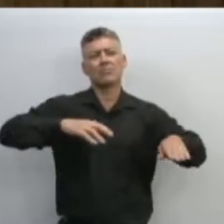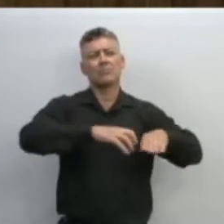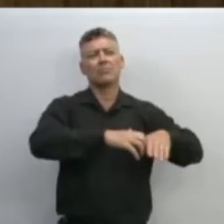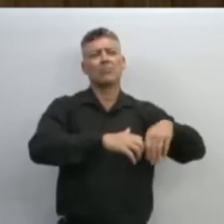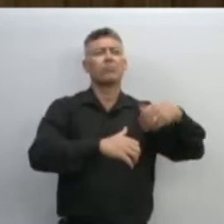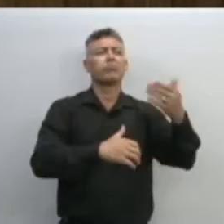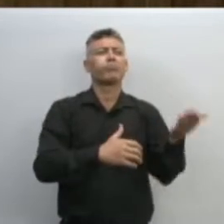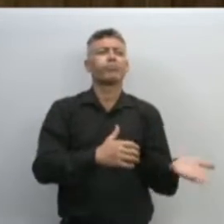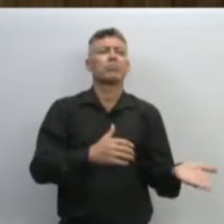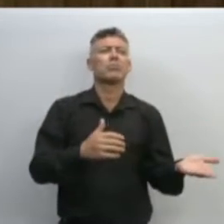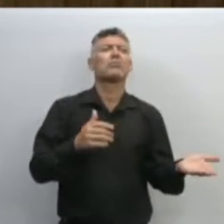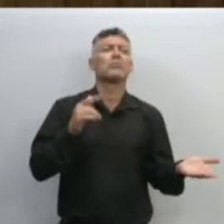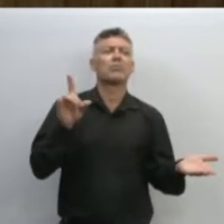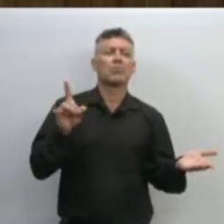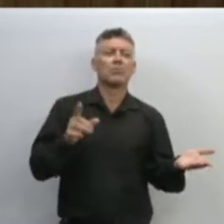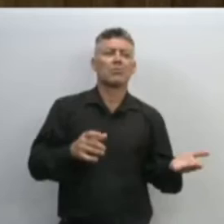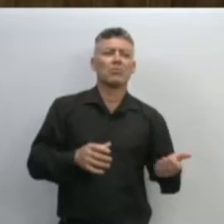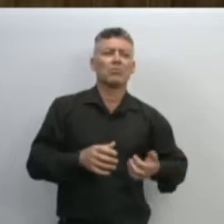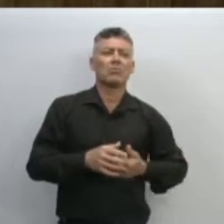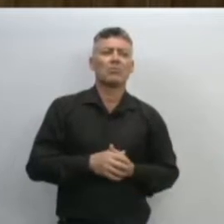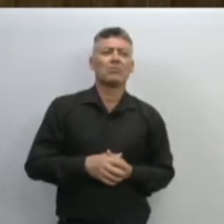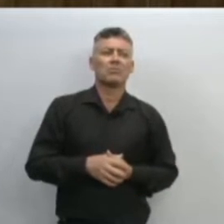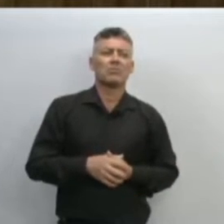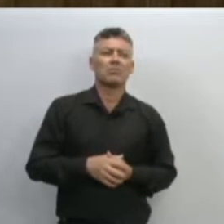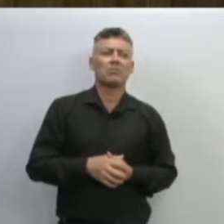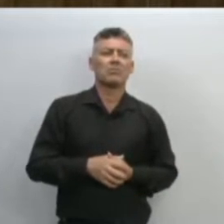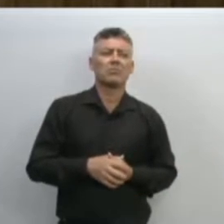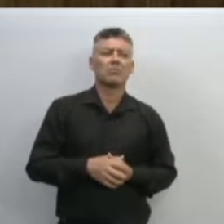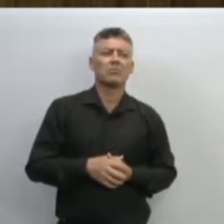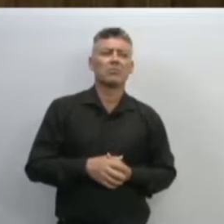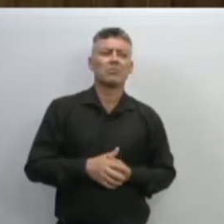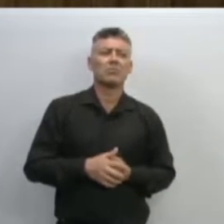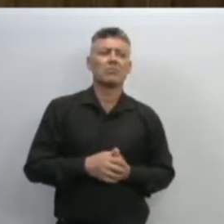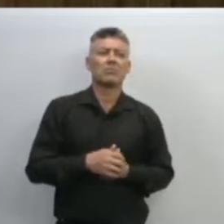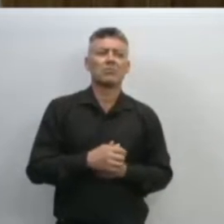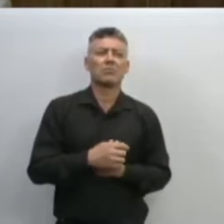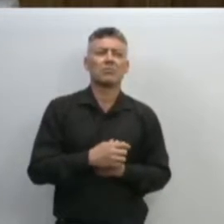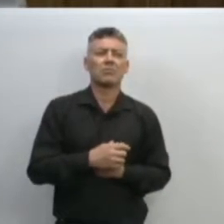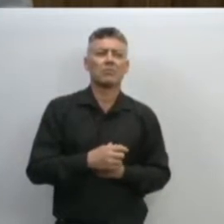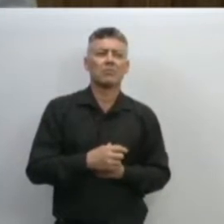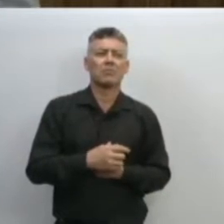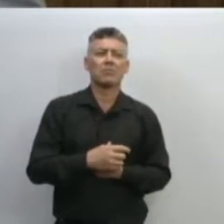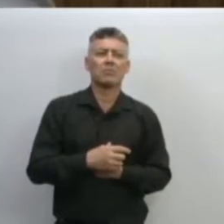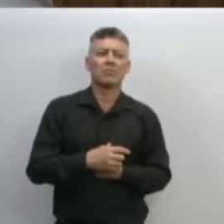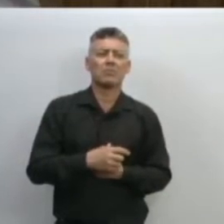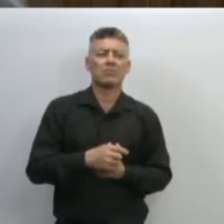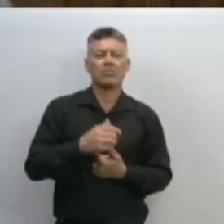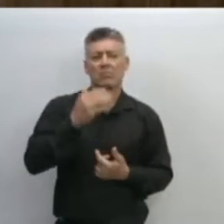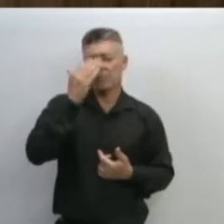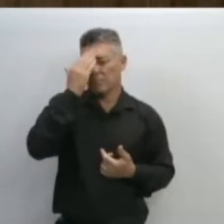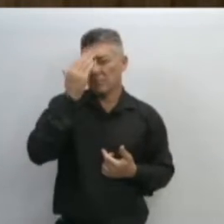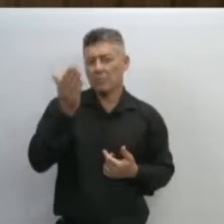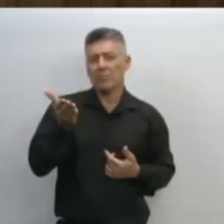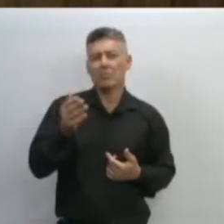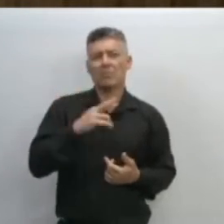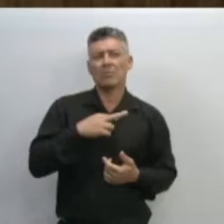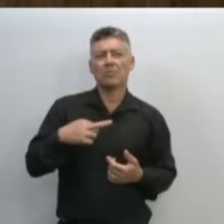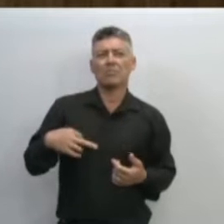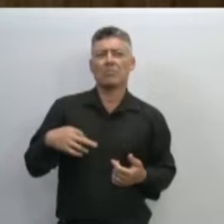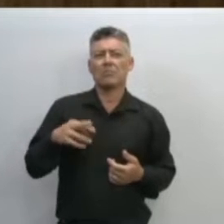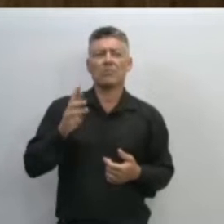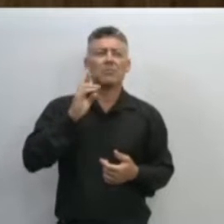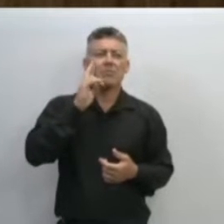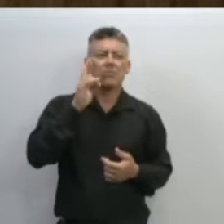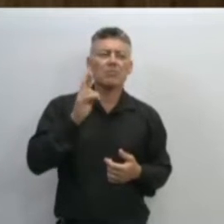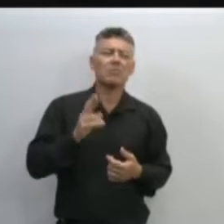acidente... Uma parte, Vossa Excelência. Uma parte. Obrigado, vereador Robson Carvalho,